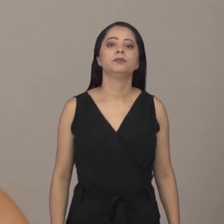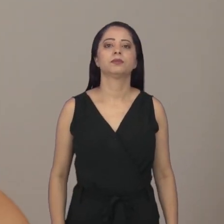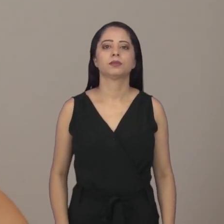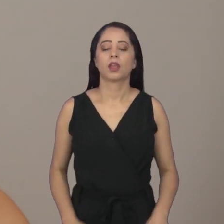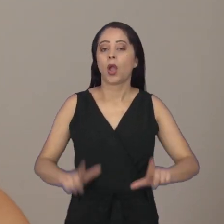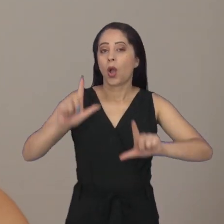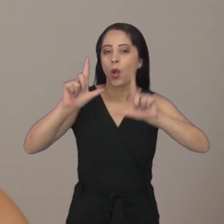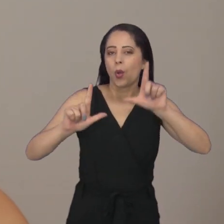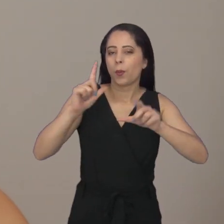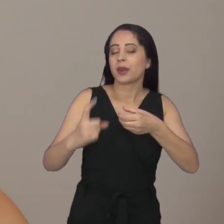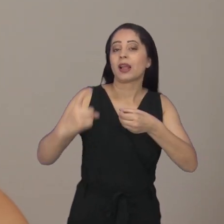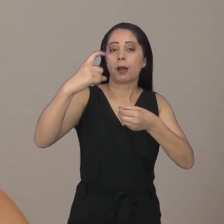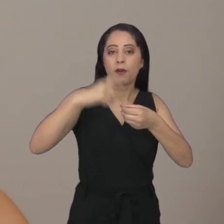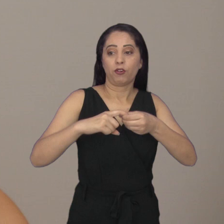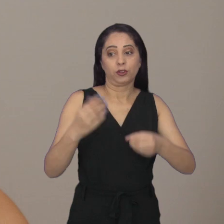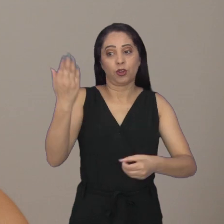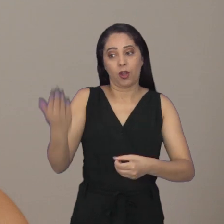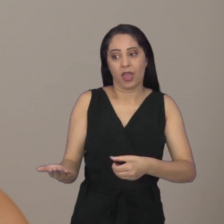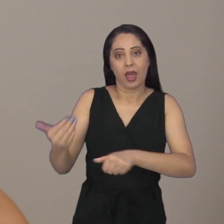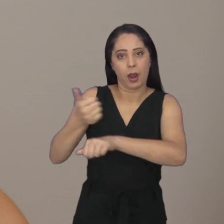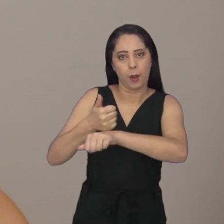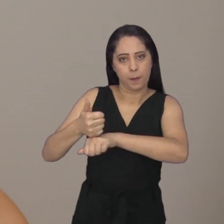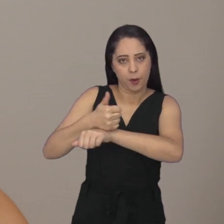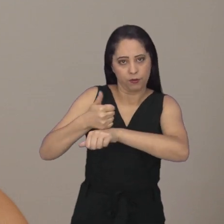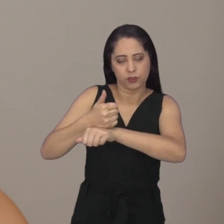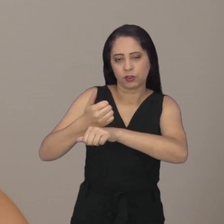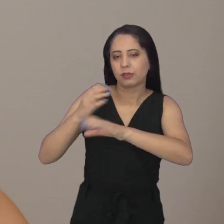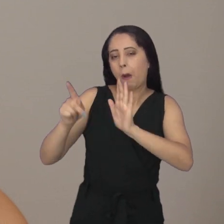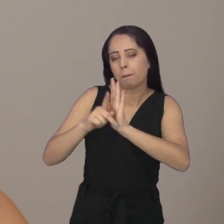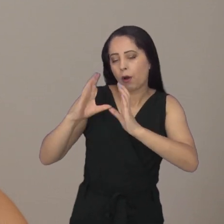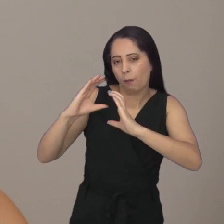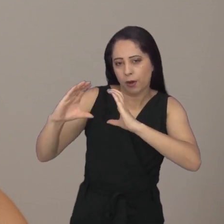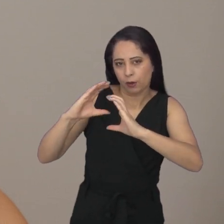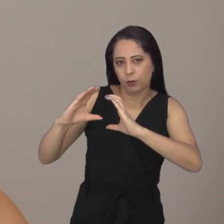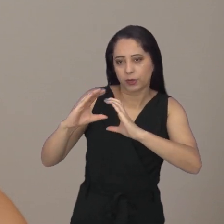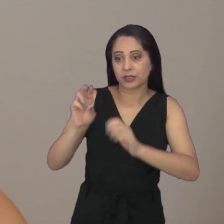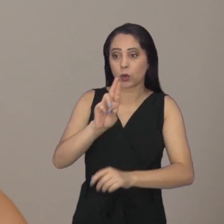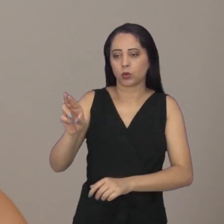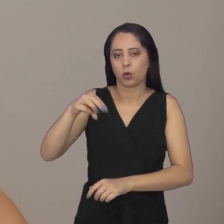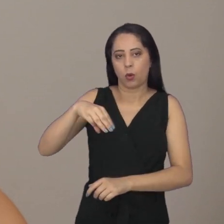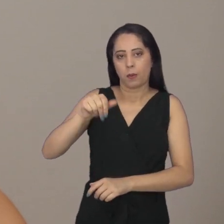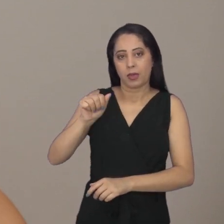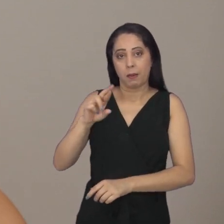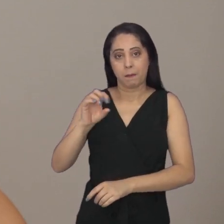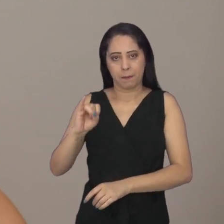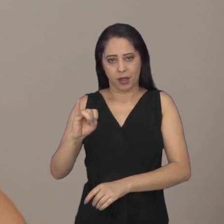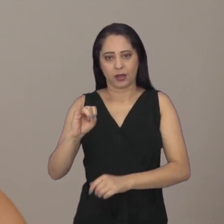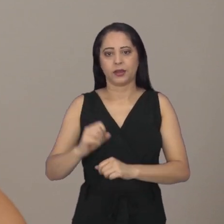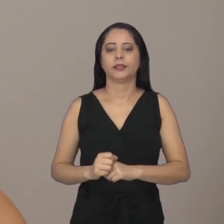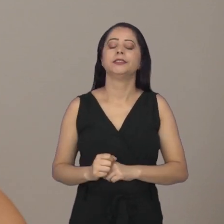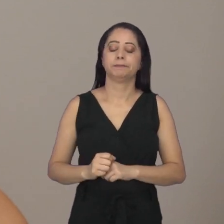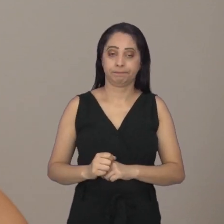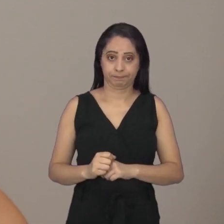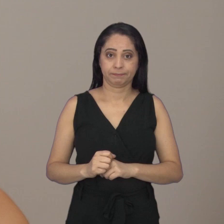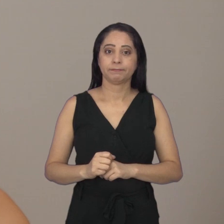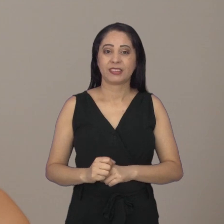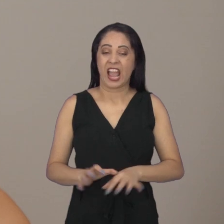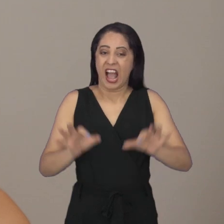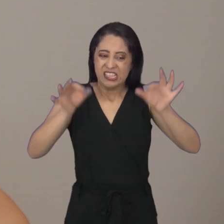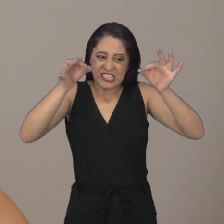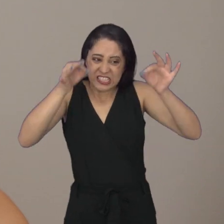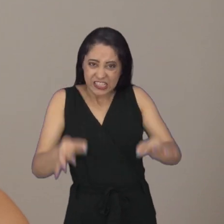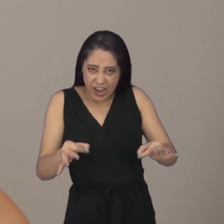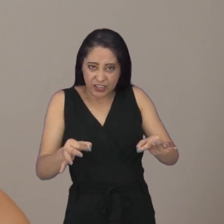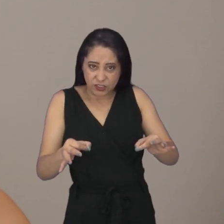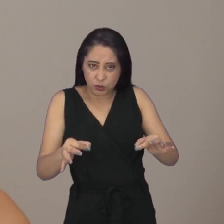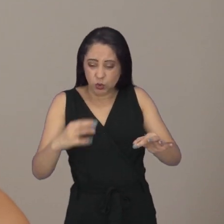Estamos de volta com a especialista em comunicação assertiva, Mari Maldos. A assertividade é uma das